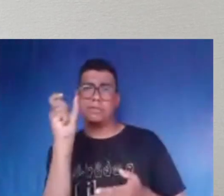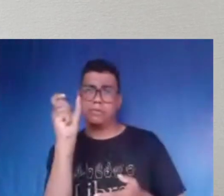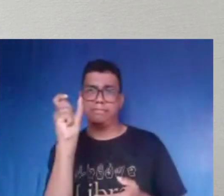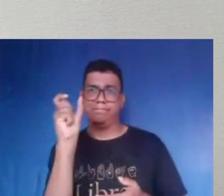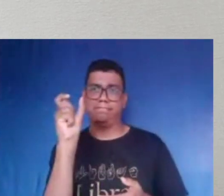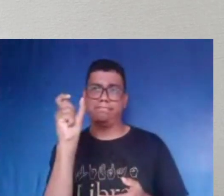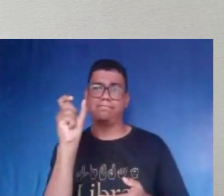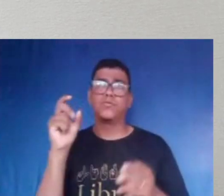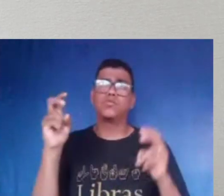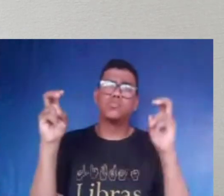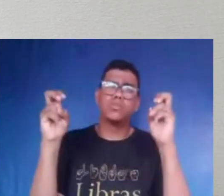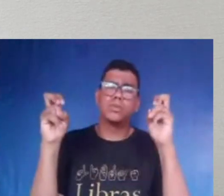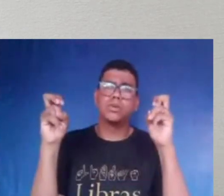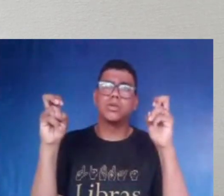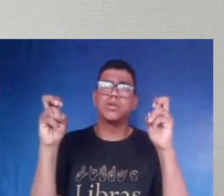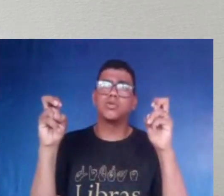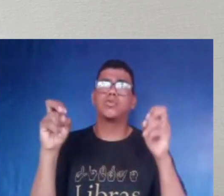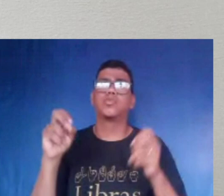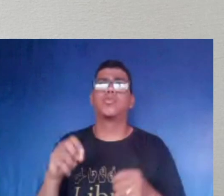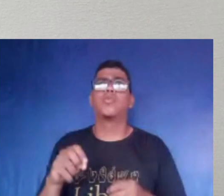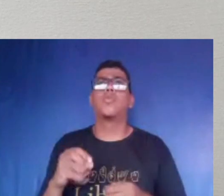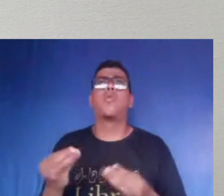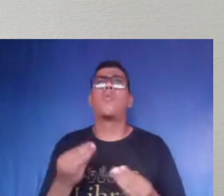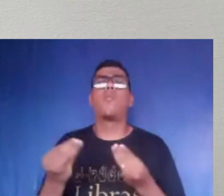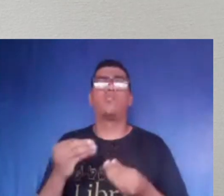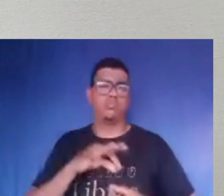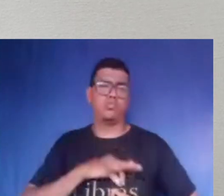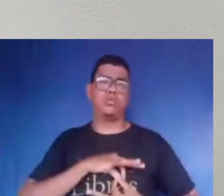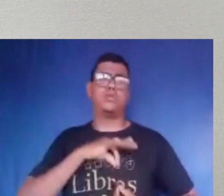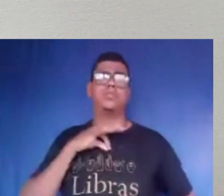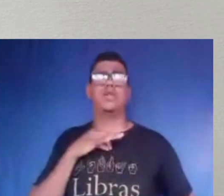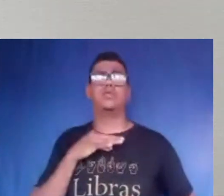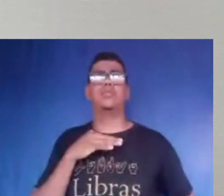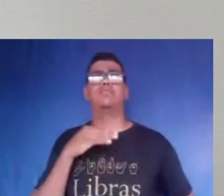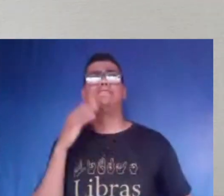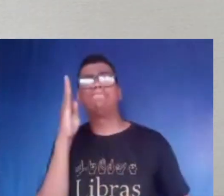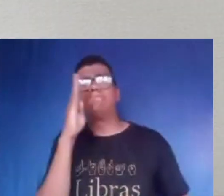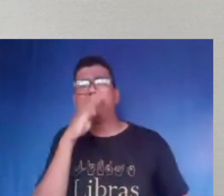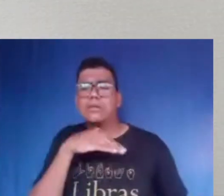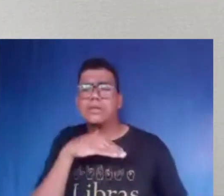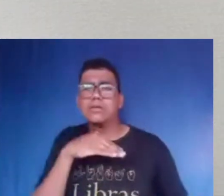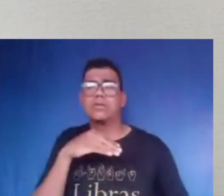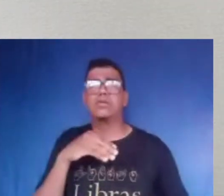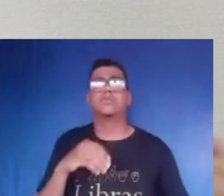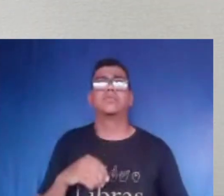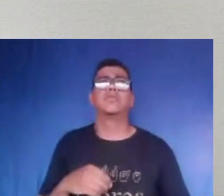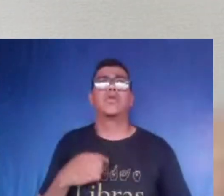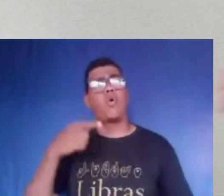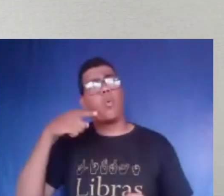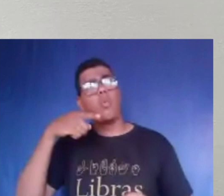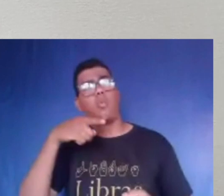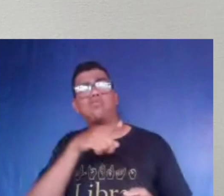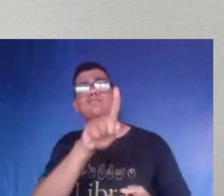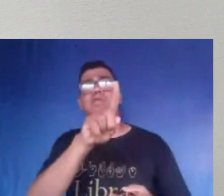o que seria um espírito de covardia, né, e de imediato a gente lembraria da palavra ousadia, né, o que não é covarde, aquele que tem